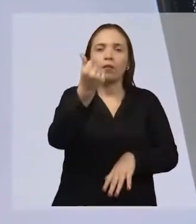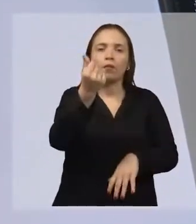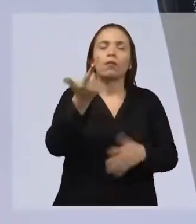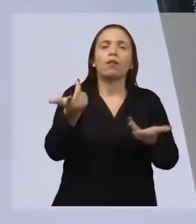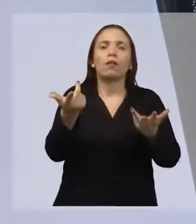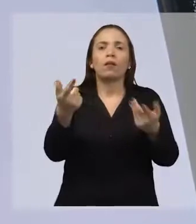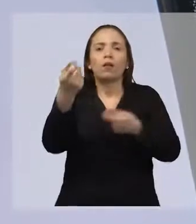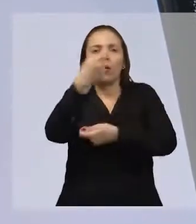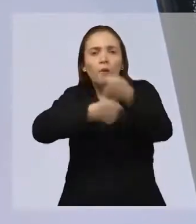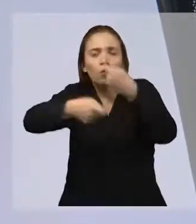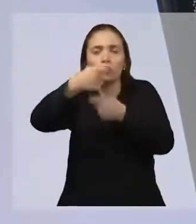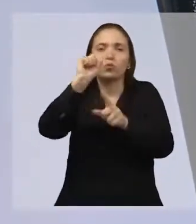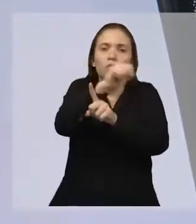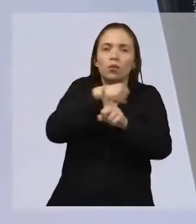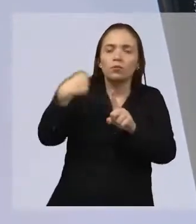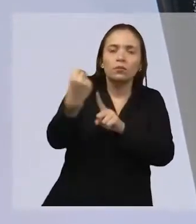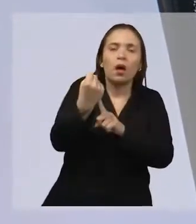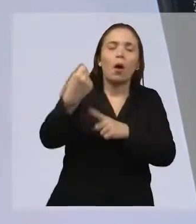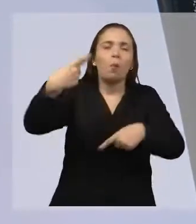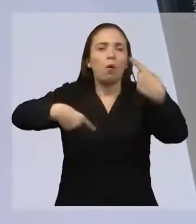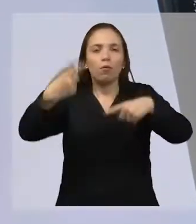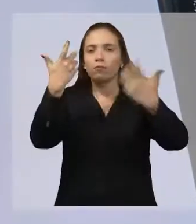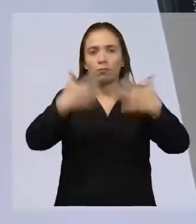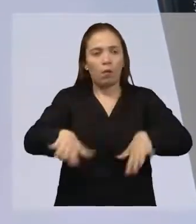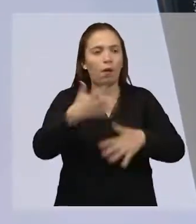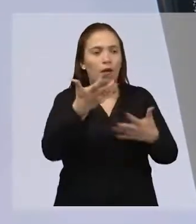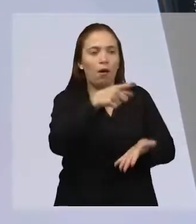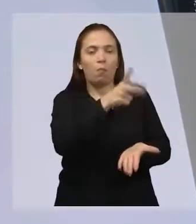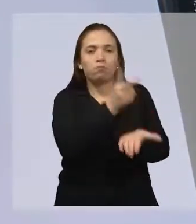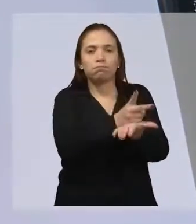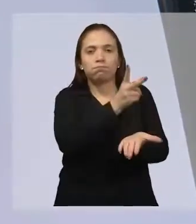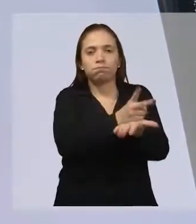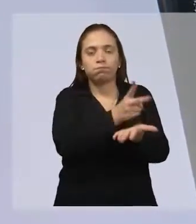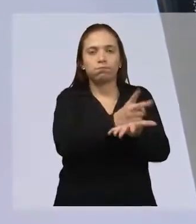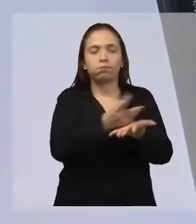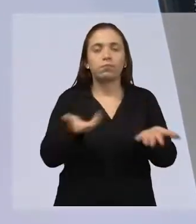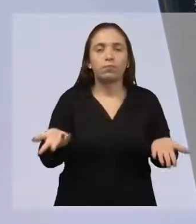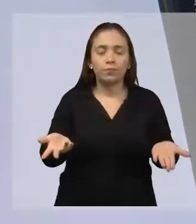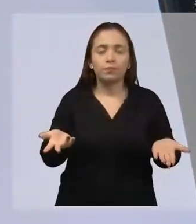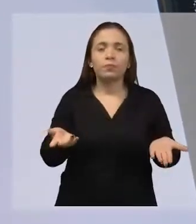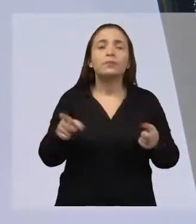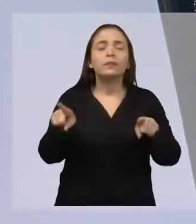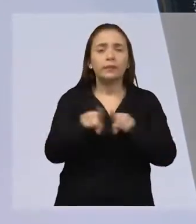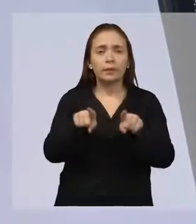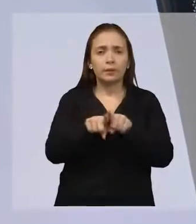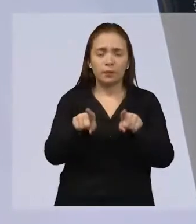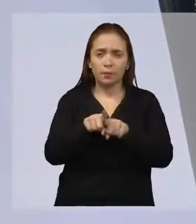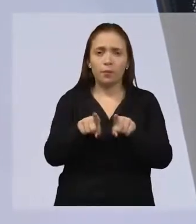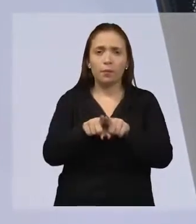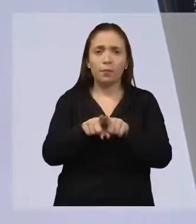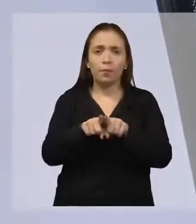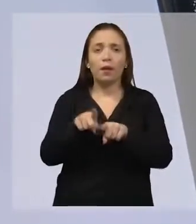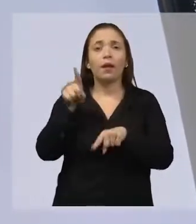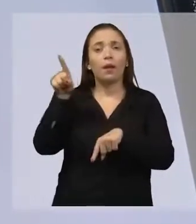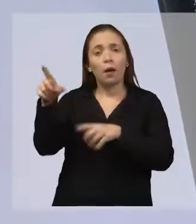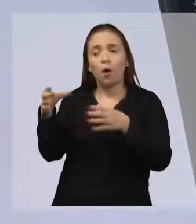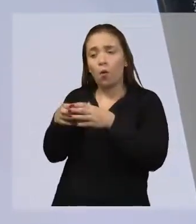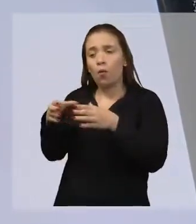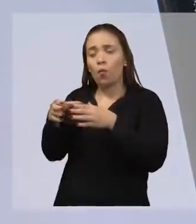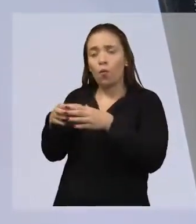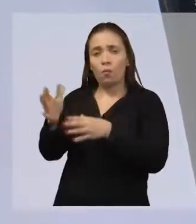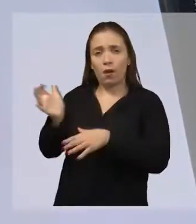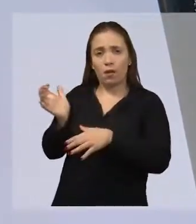dizer, esse político é mais raro, né? Quer dizer, então, na verdade, a gente teria que pensar até o seguinte: o que falta é mais interesses na política brasileira, porque